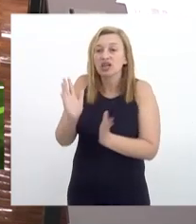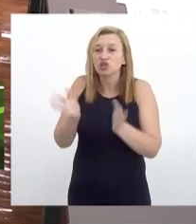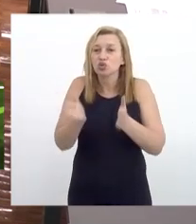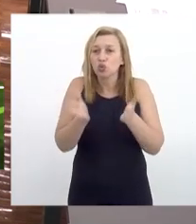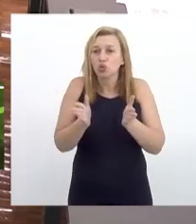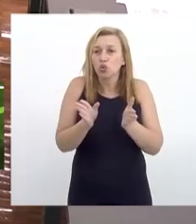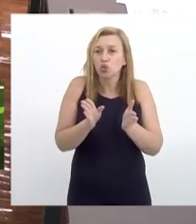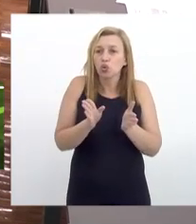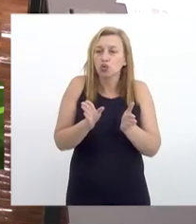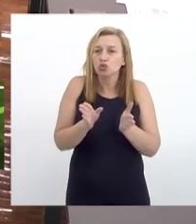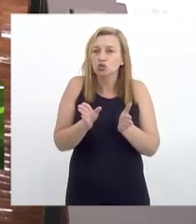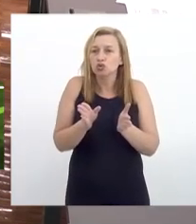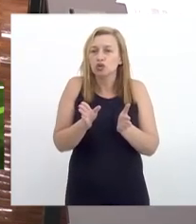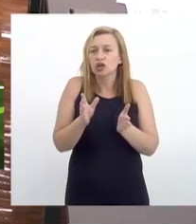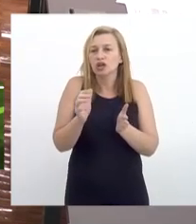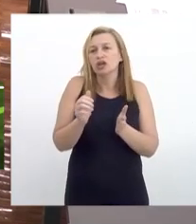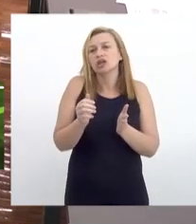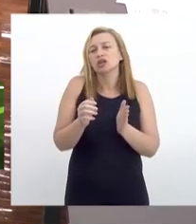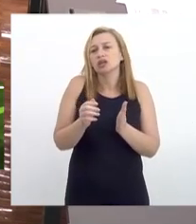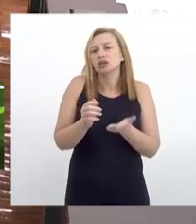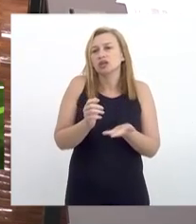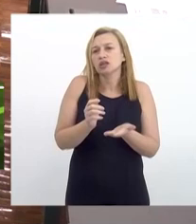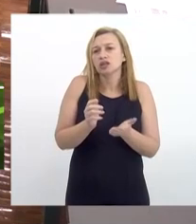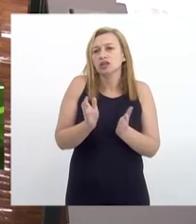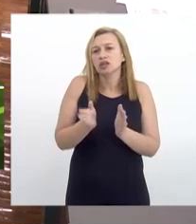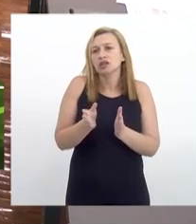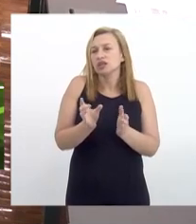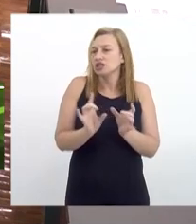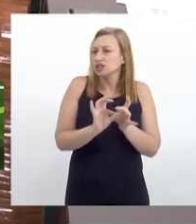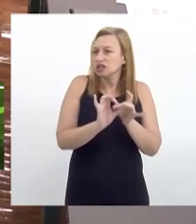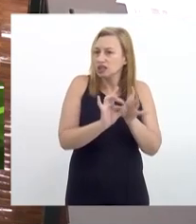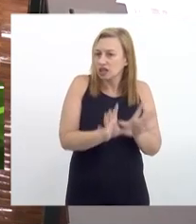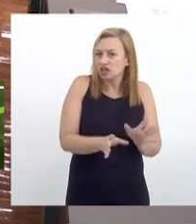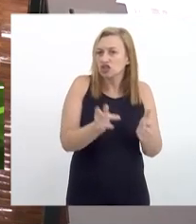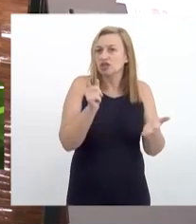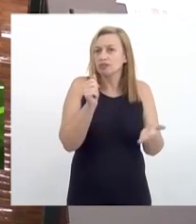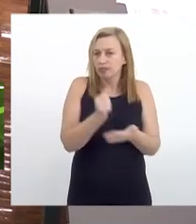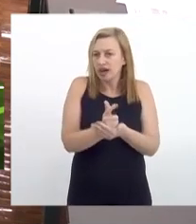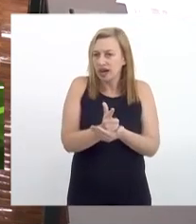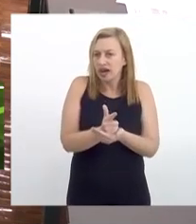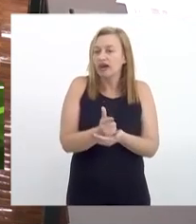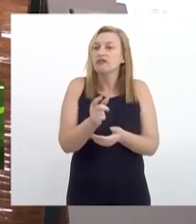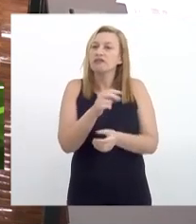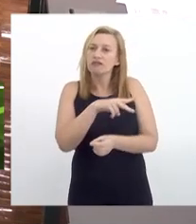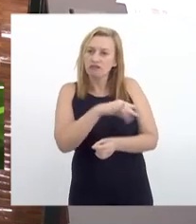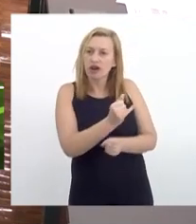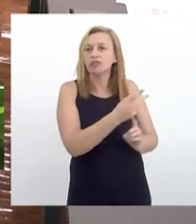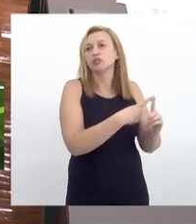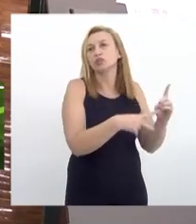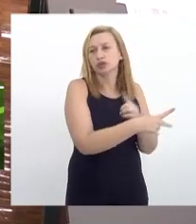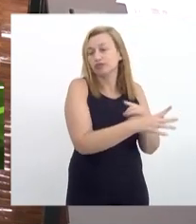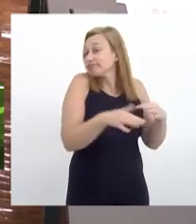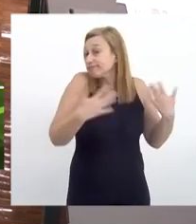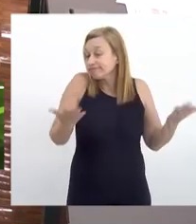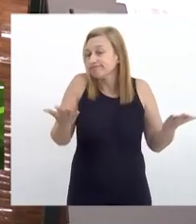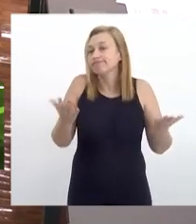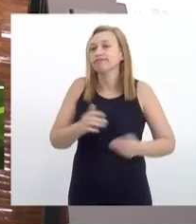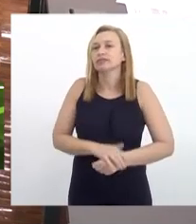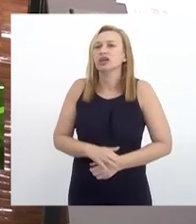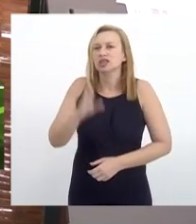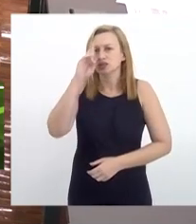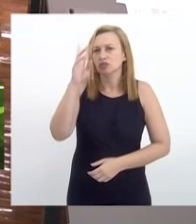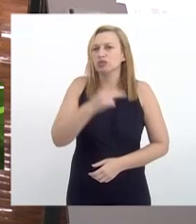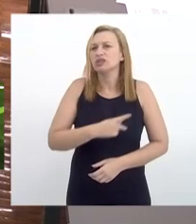custos da antecipação logicamente uma vez deixando de pagar vai para o Rio presidente presidente